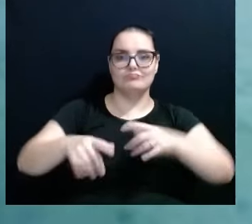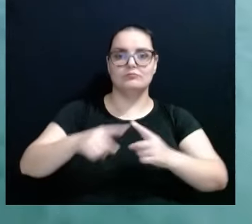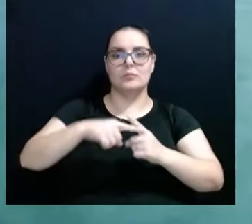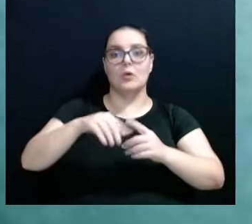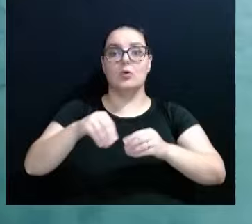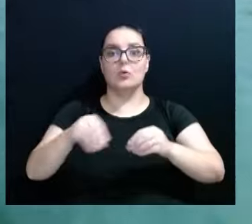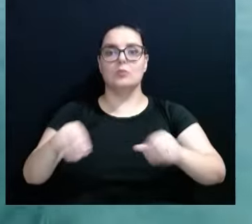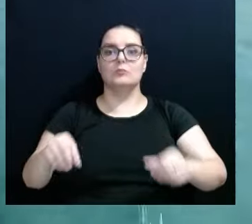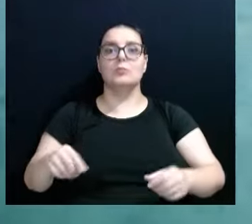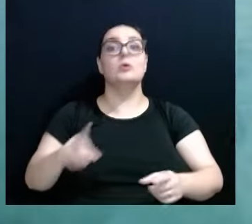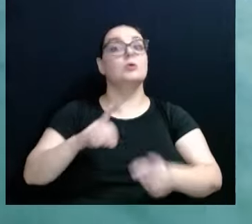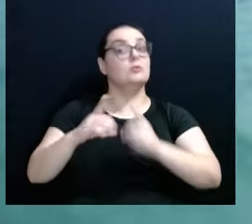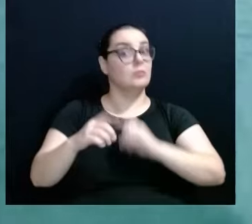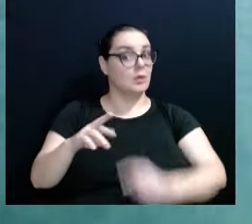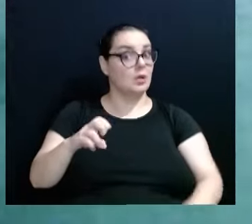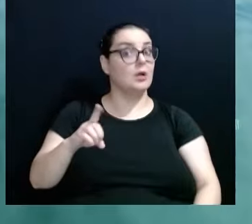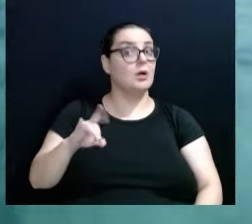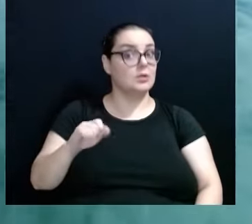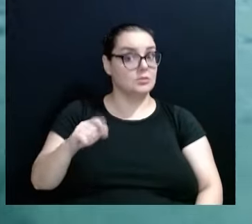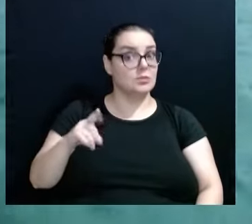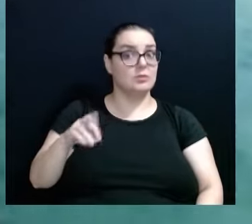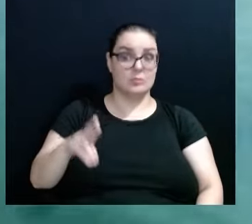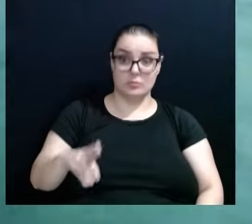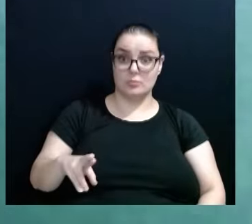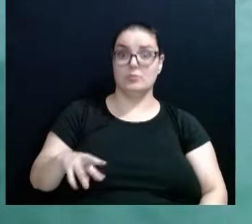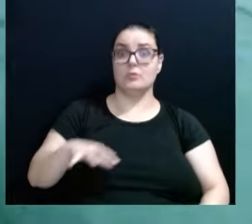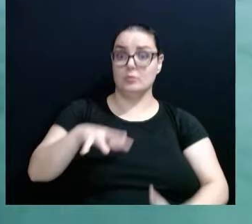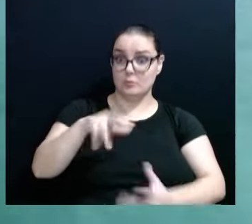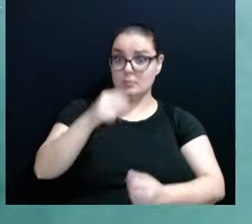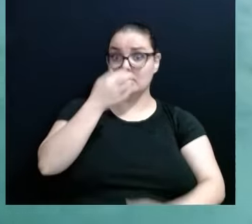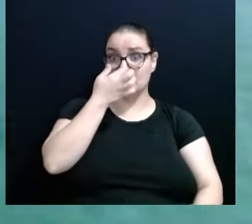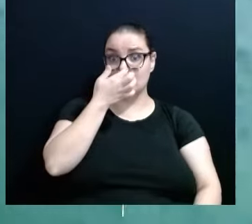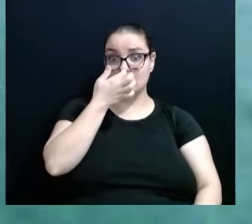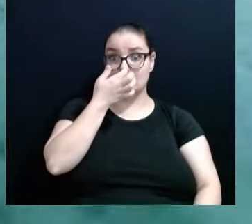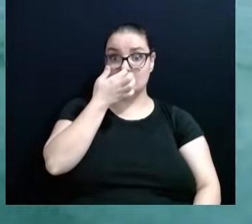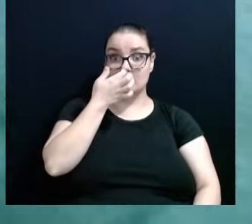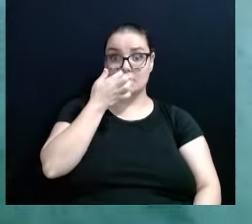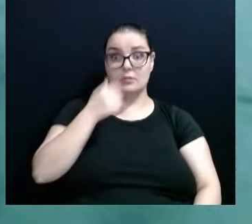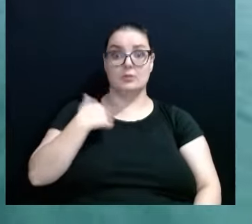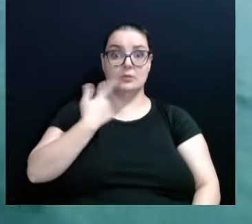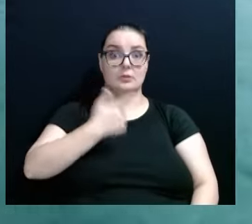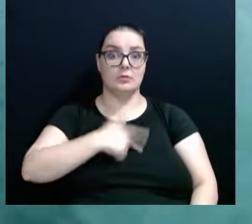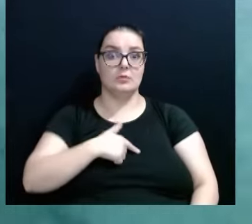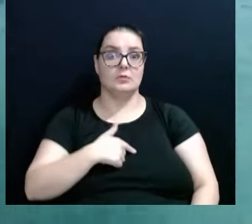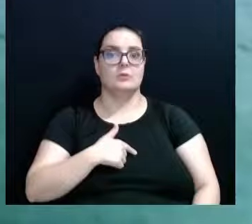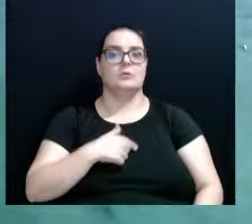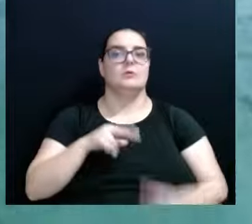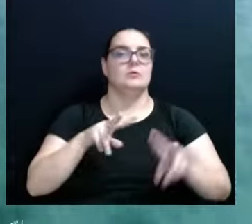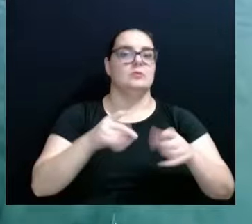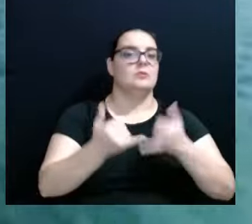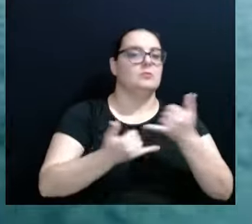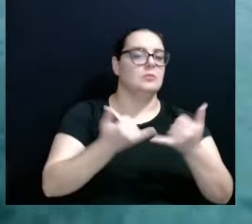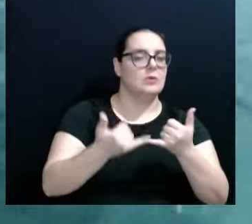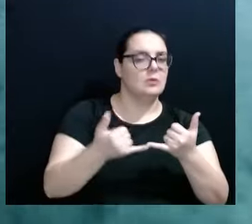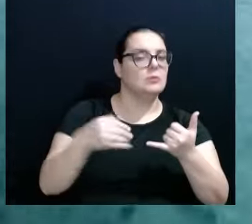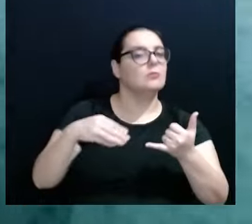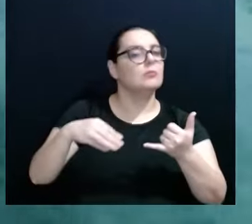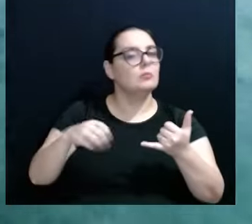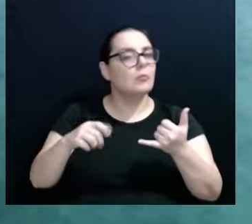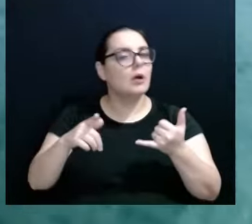isso mexe também aí com a dinâmica desse radiador do planeta. Então, nós estamos brincando com um